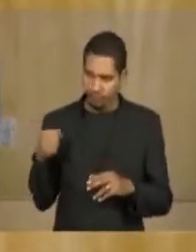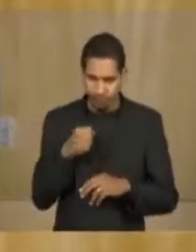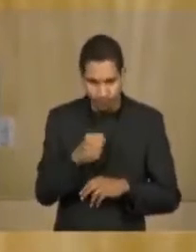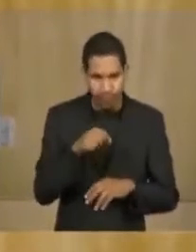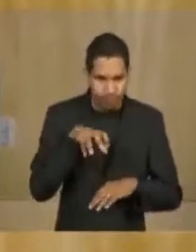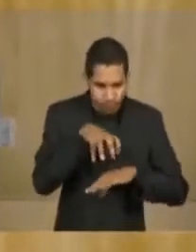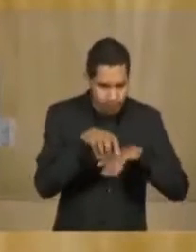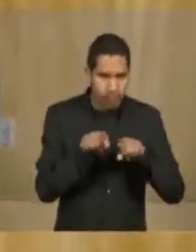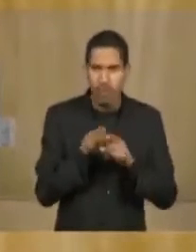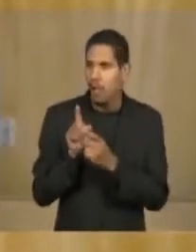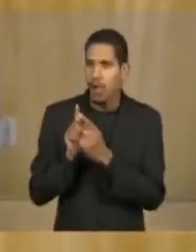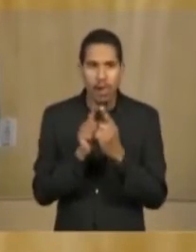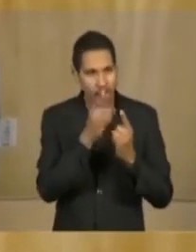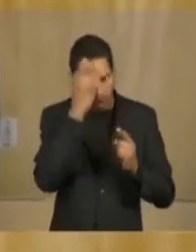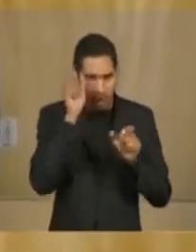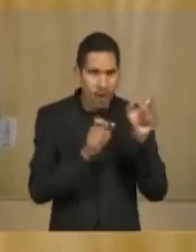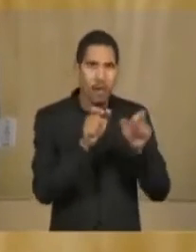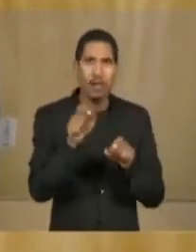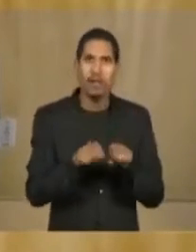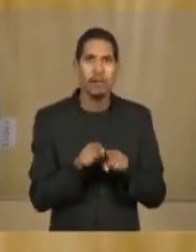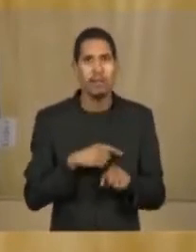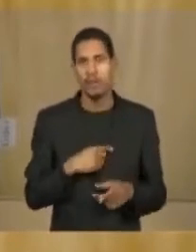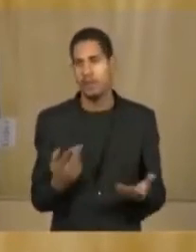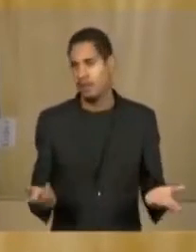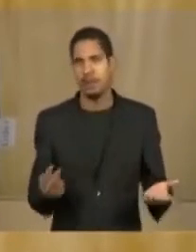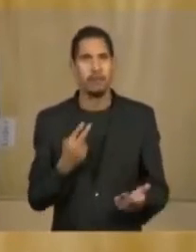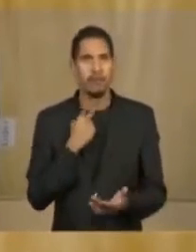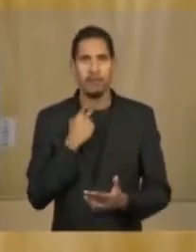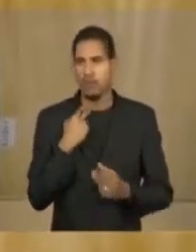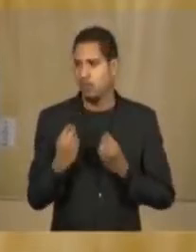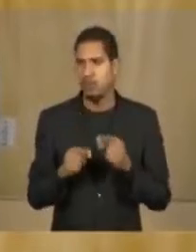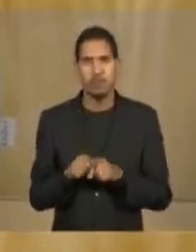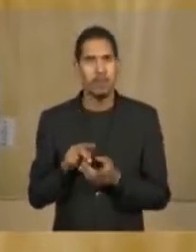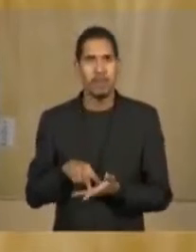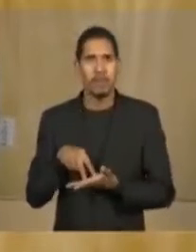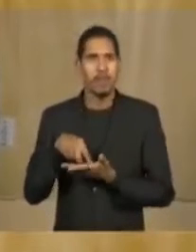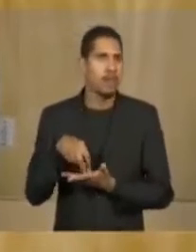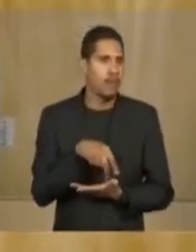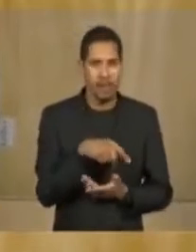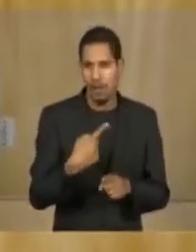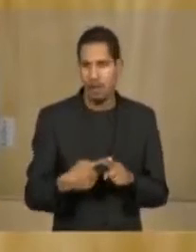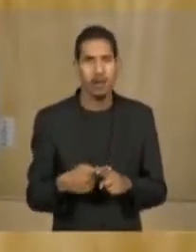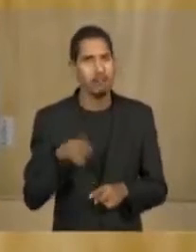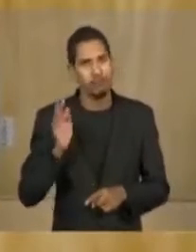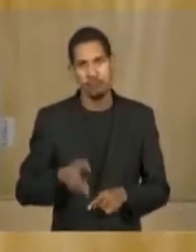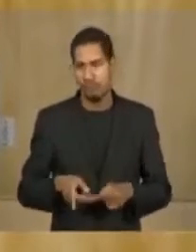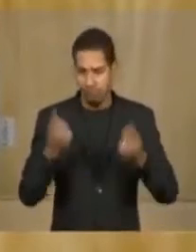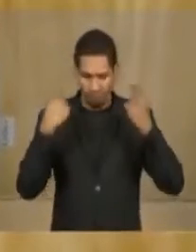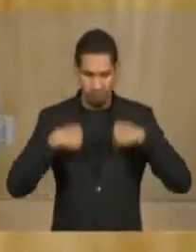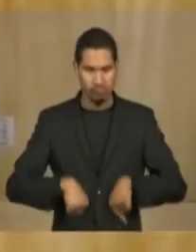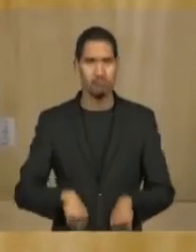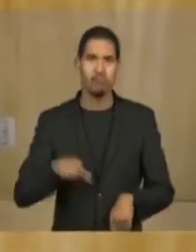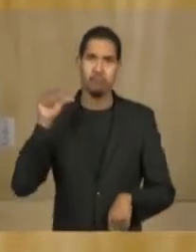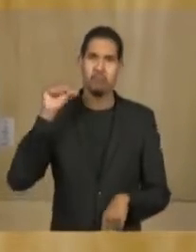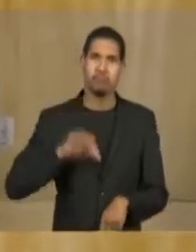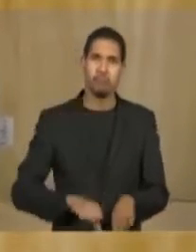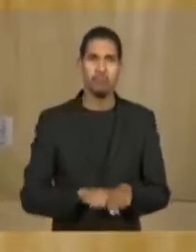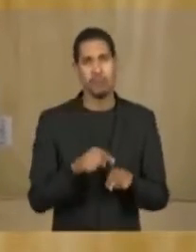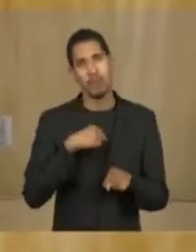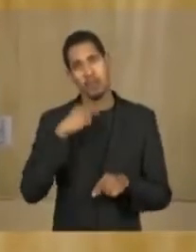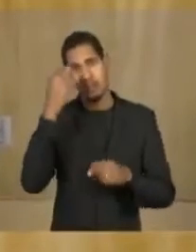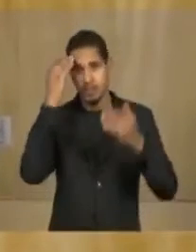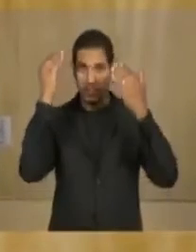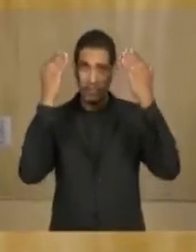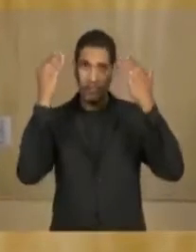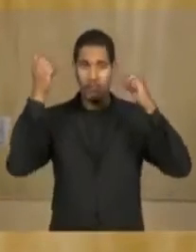pessoas que sequer têm condição de levantar e andar para procurar um serviço público por causa das suas condições físicas e